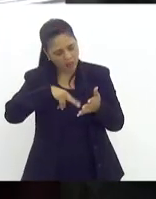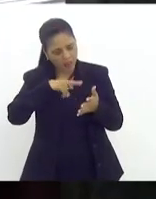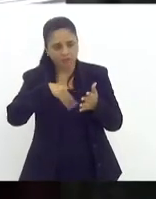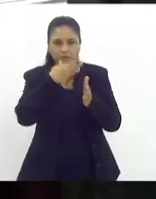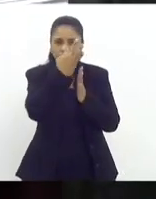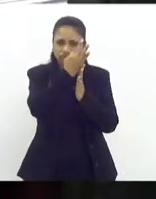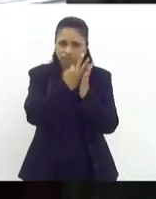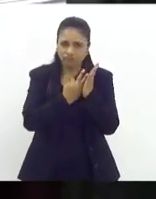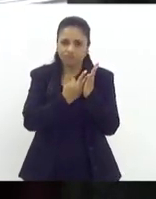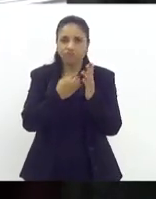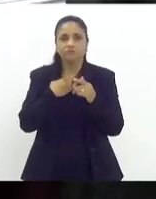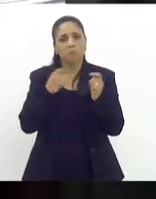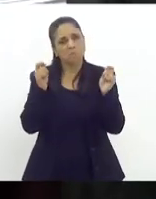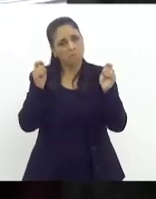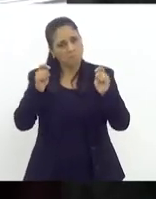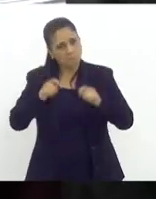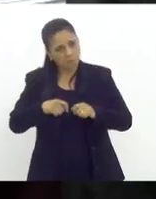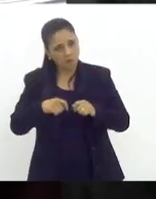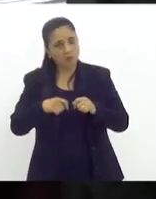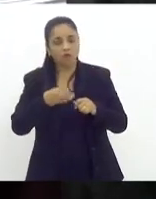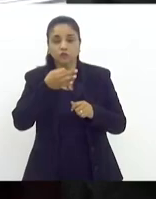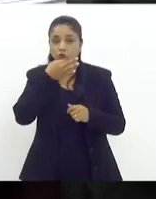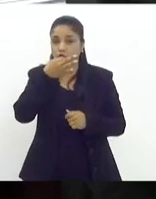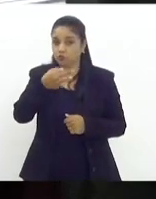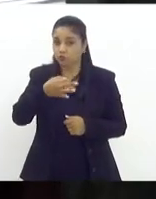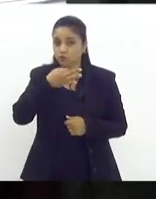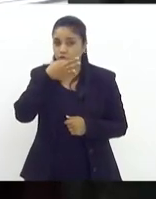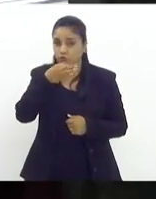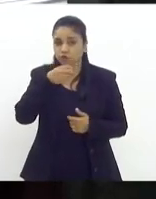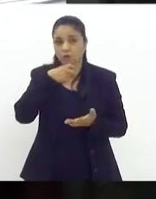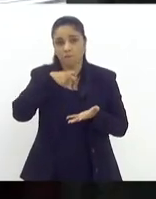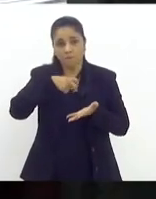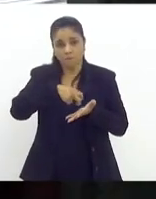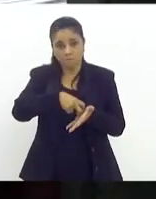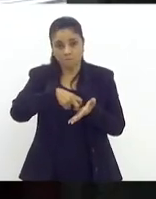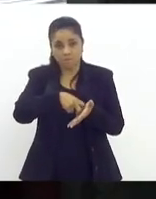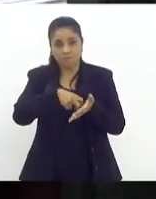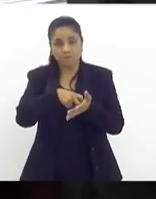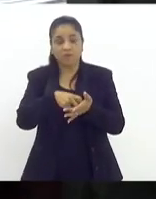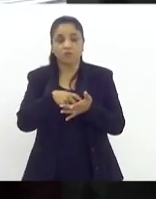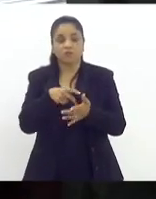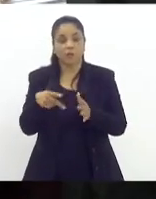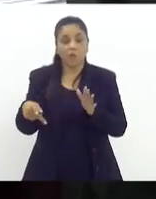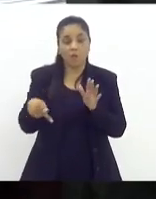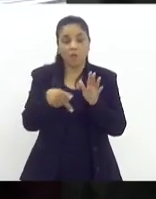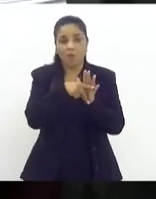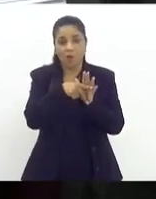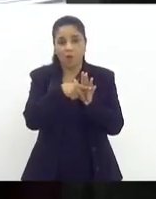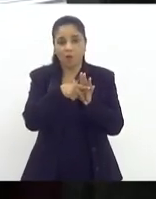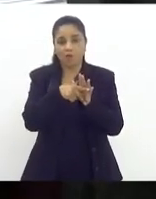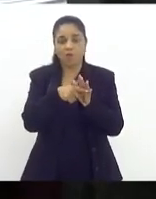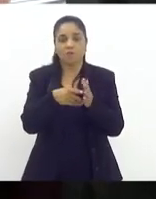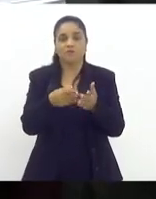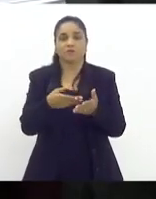texto, nós também poderíamos, né, sugerir uma penalidade ao próprio consumidor que, ao final da sessão de cinema,